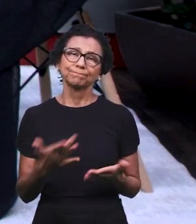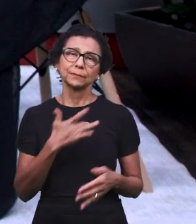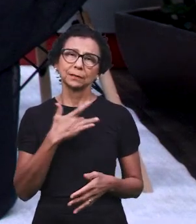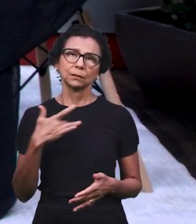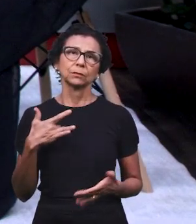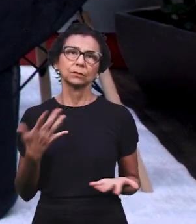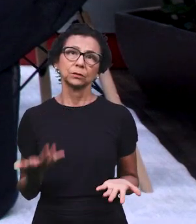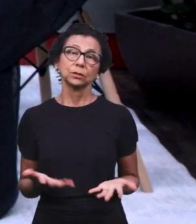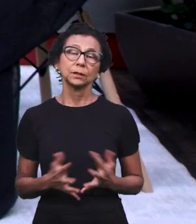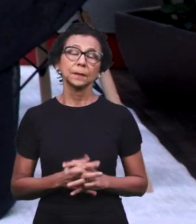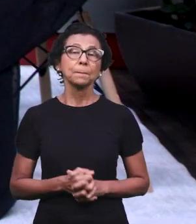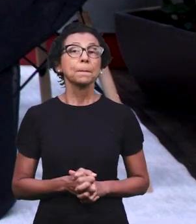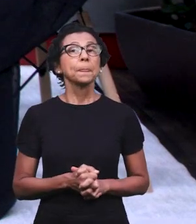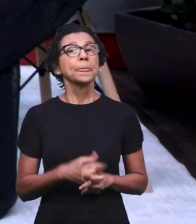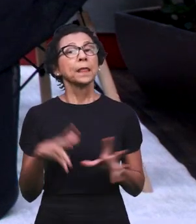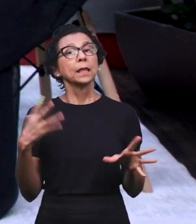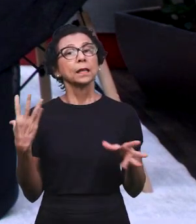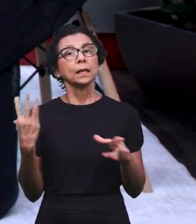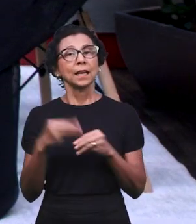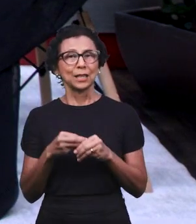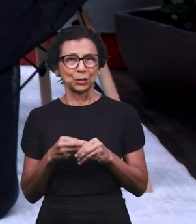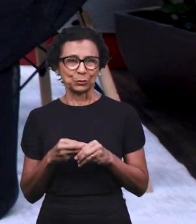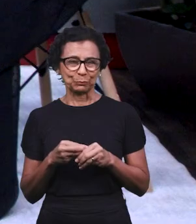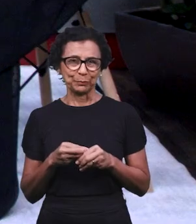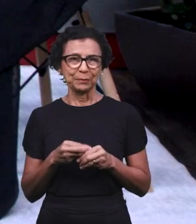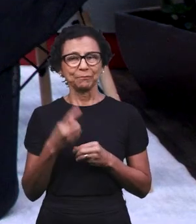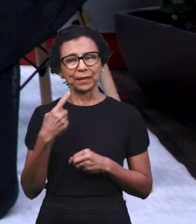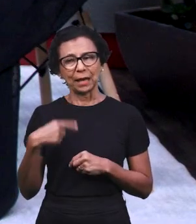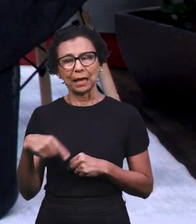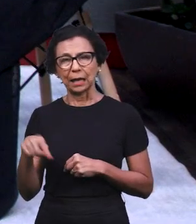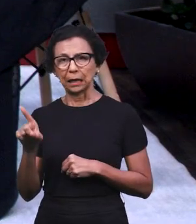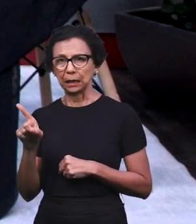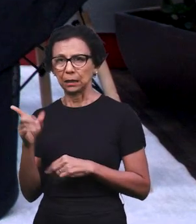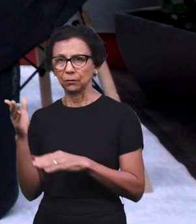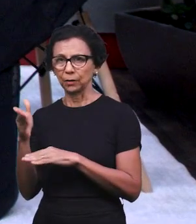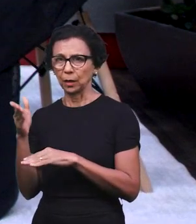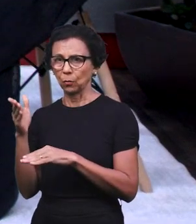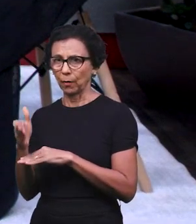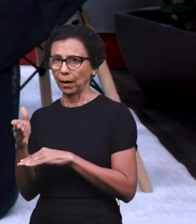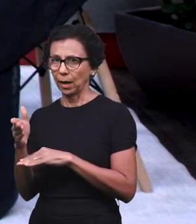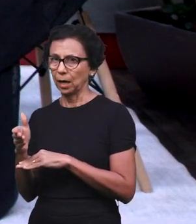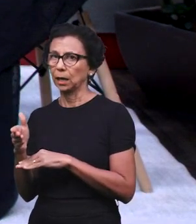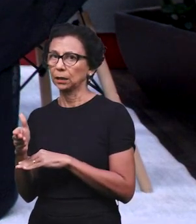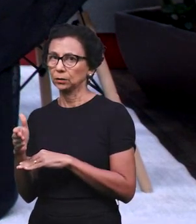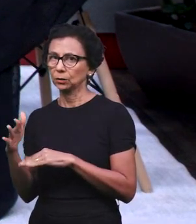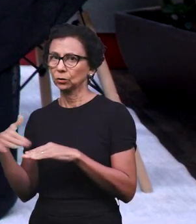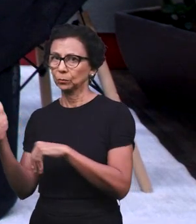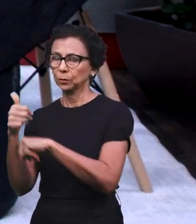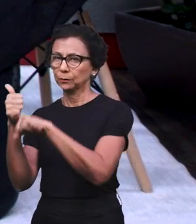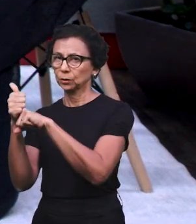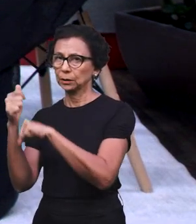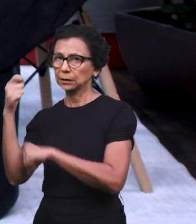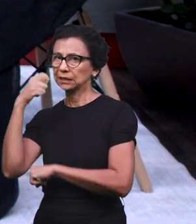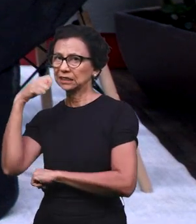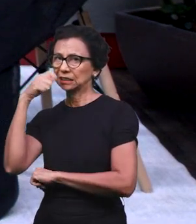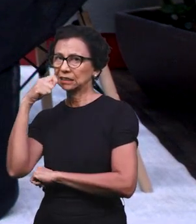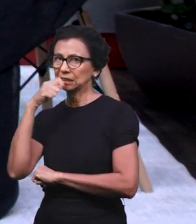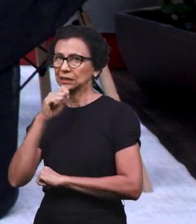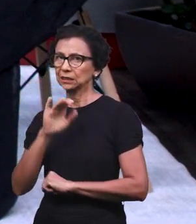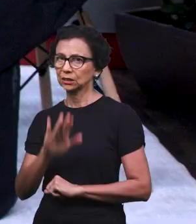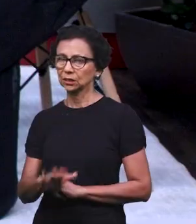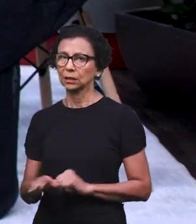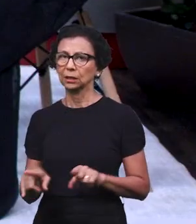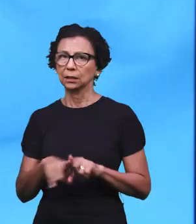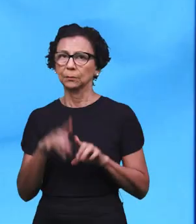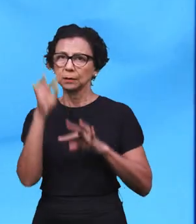higienização e as constantes visitas aos cirurgiões dentistas, correto? Correto. E agora eu quero falar uma coisa para vocês.